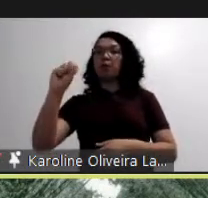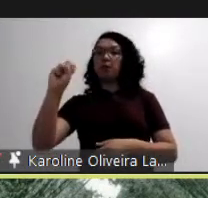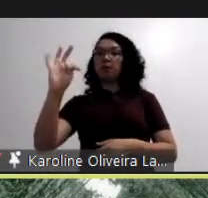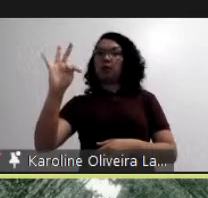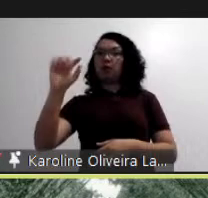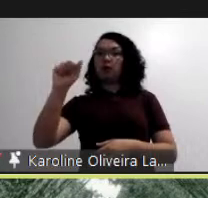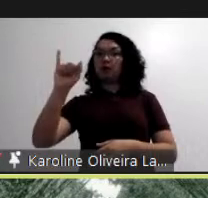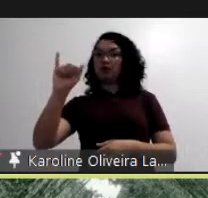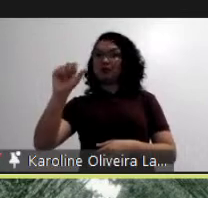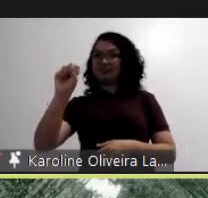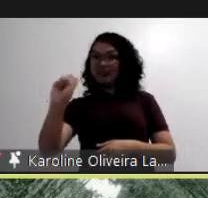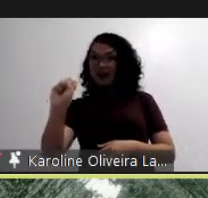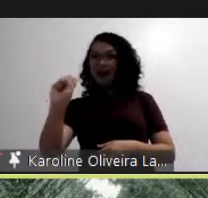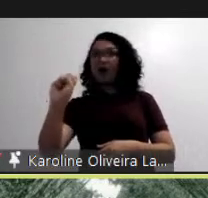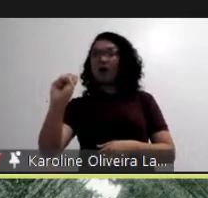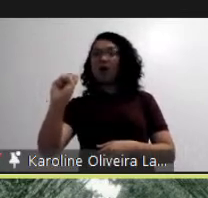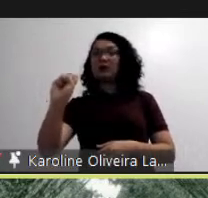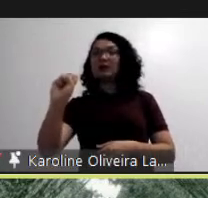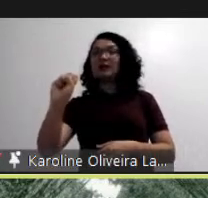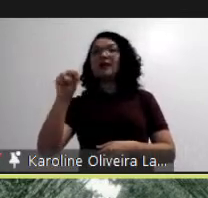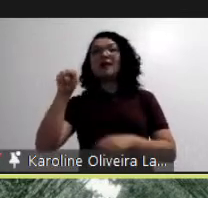Saúde.